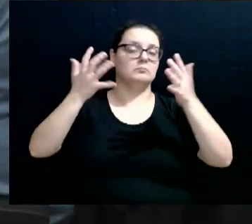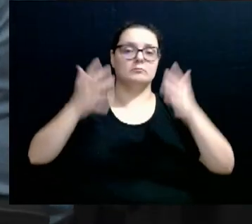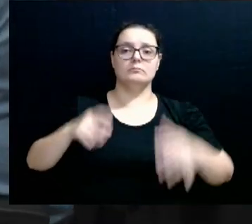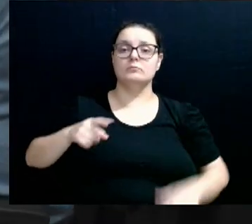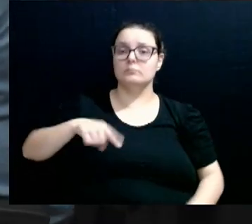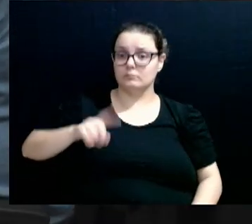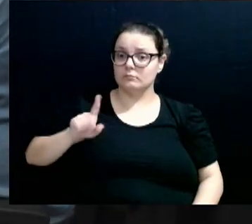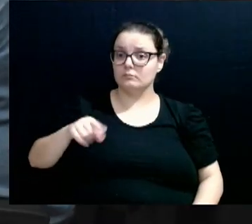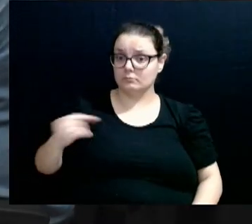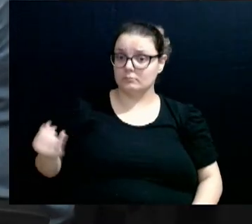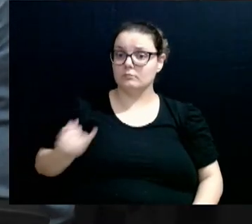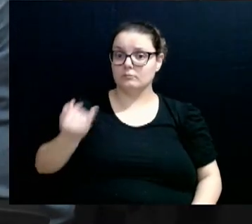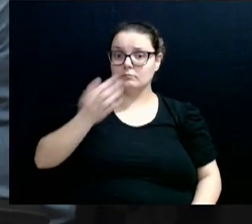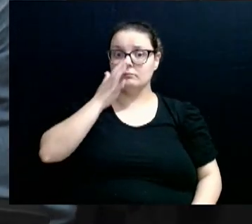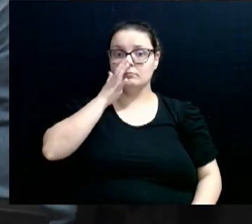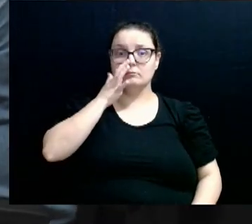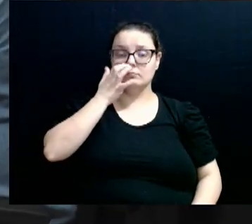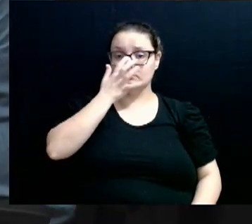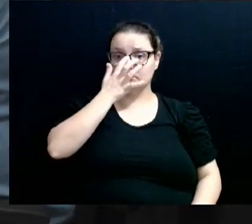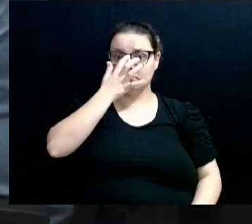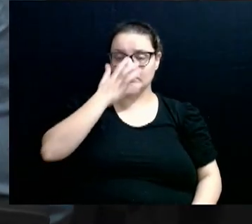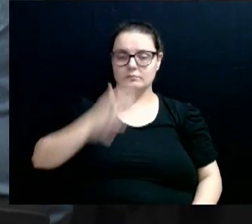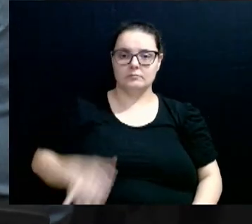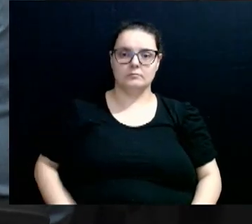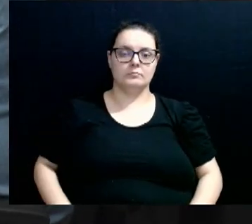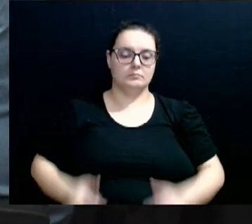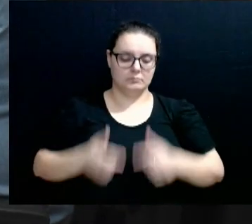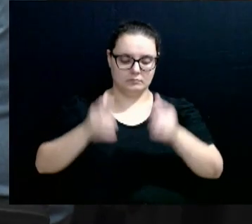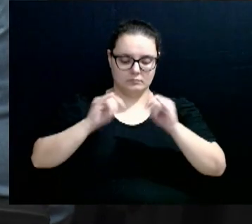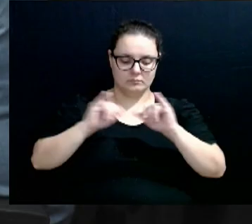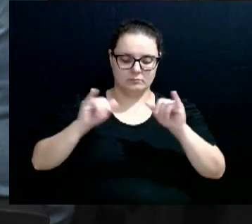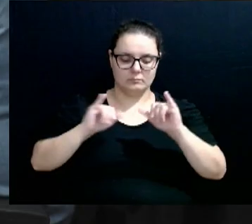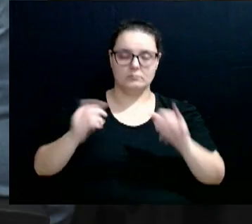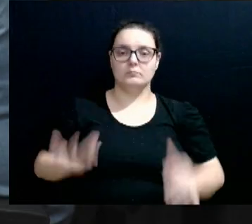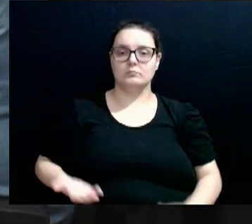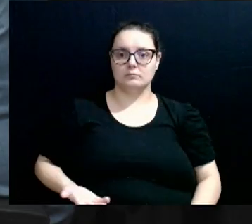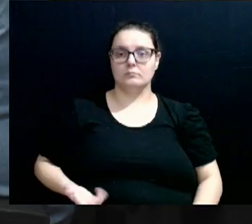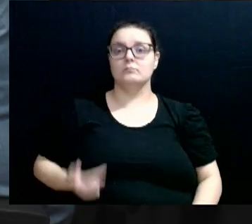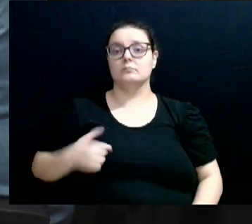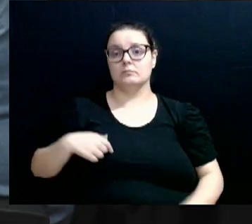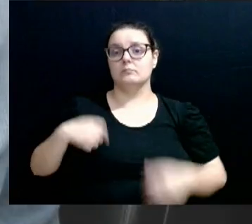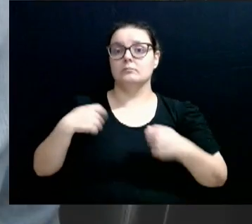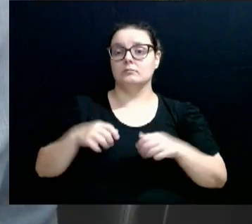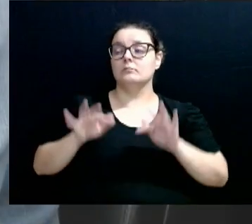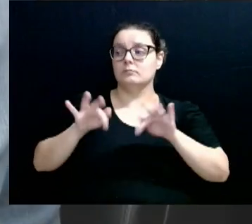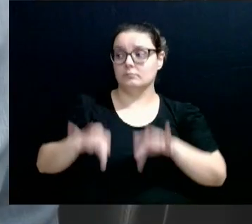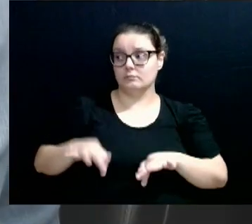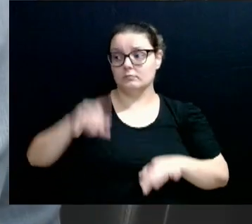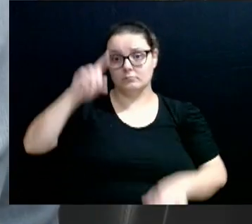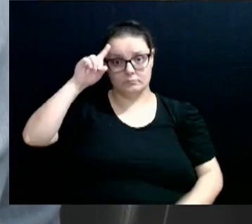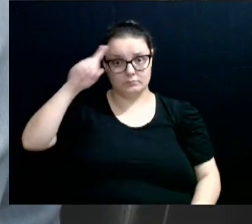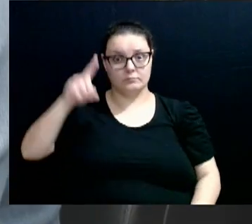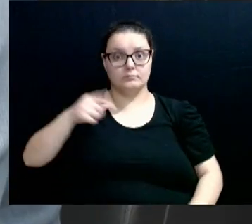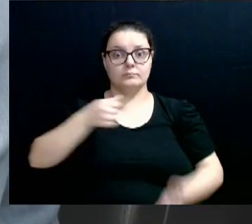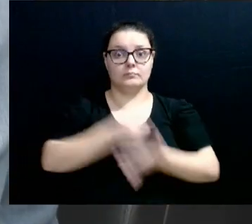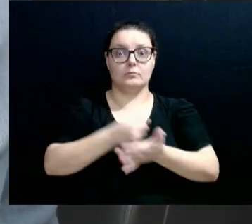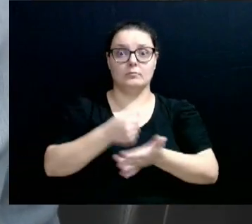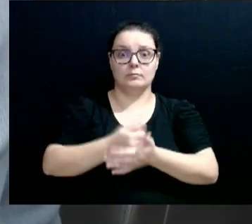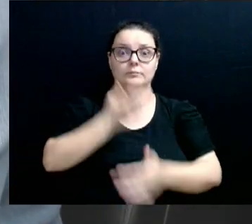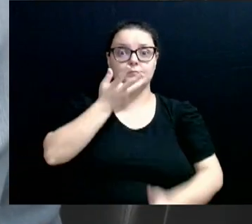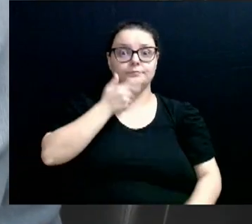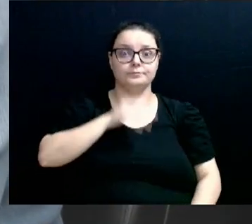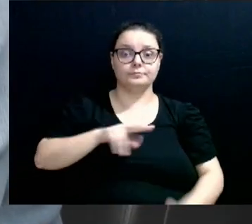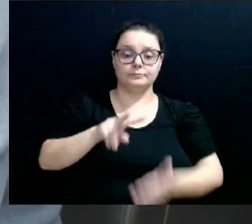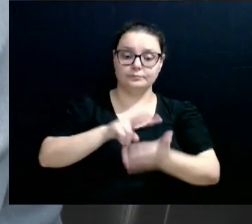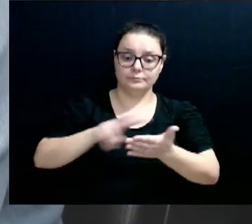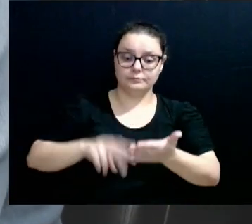né? Não adianta eu fazer grandes campanhas, mas eu preciso, no final do dia, garantir que essas crianças aprendam a ler e escrever,